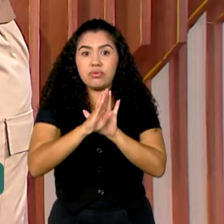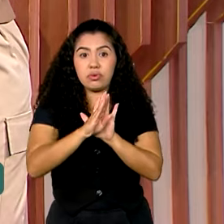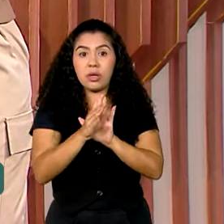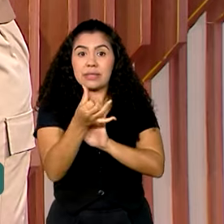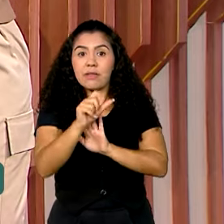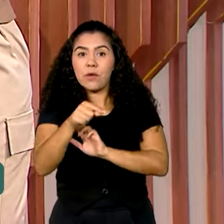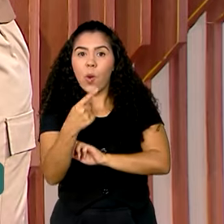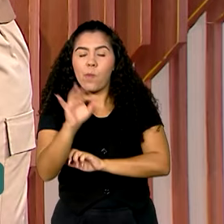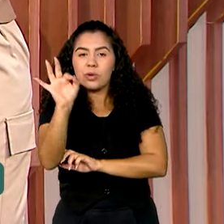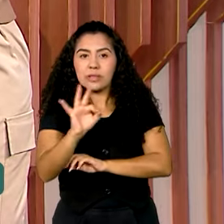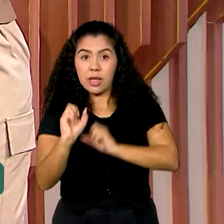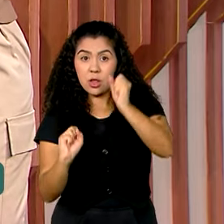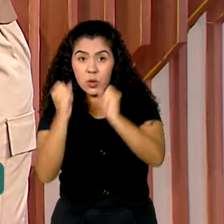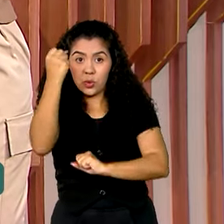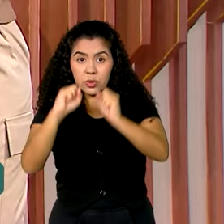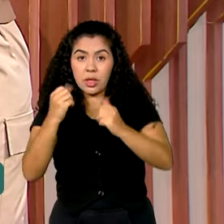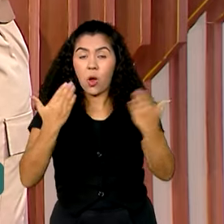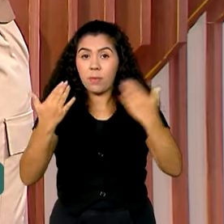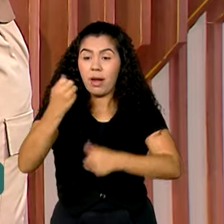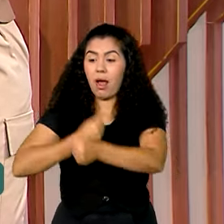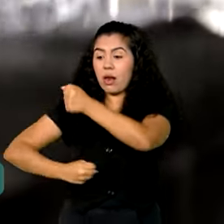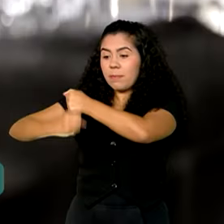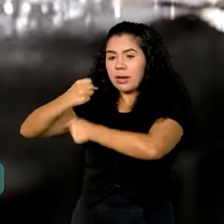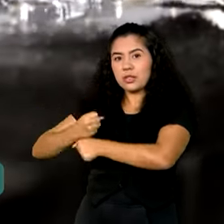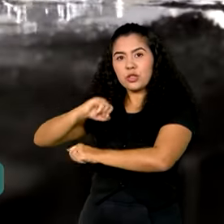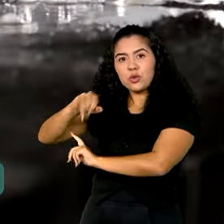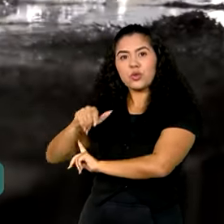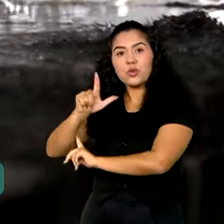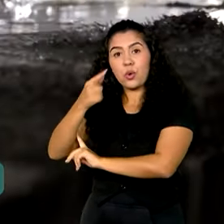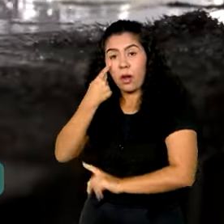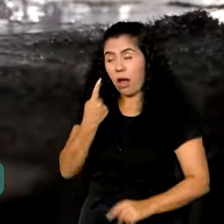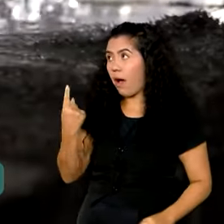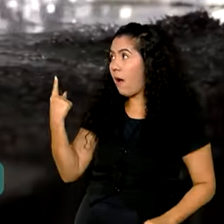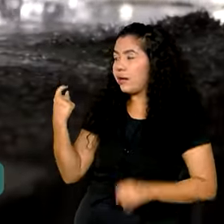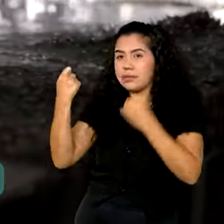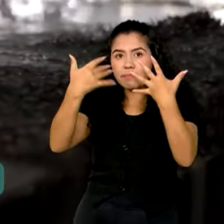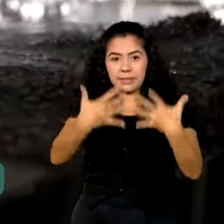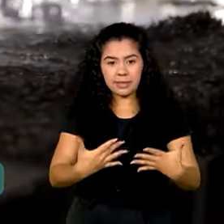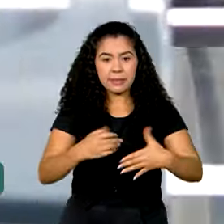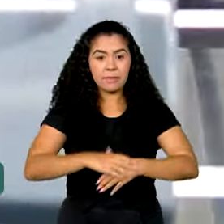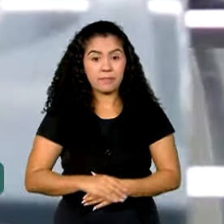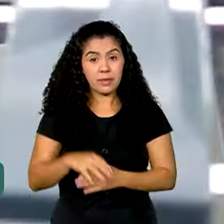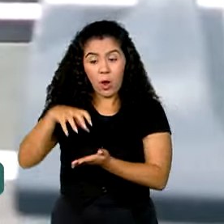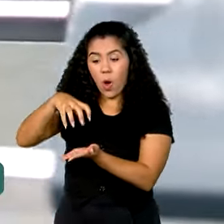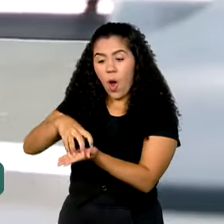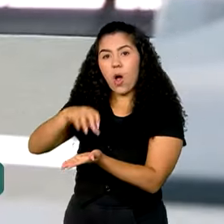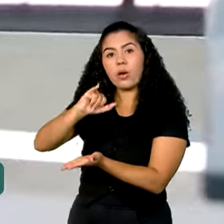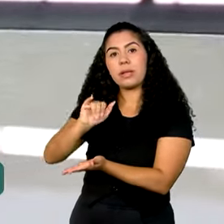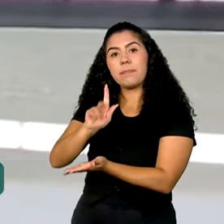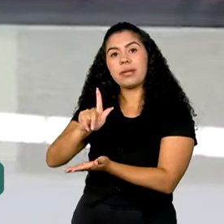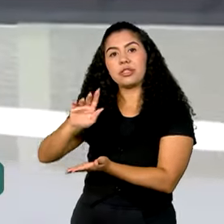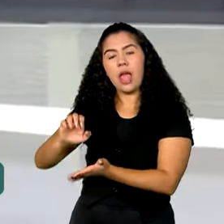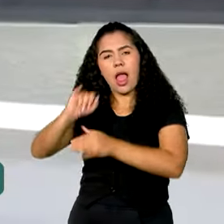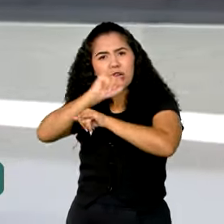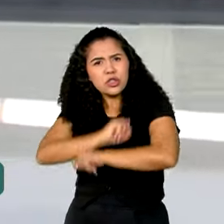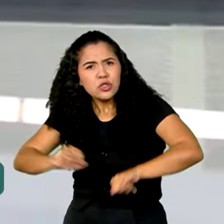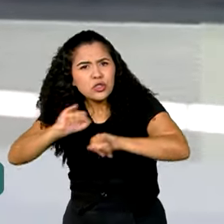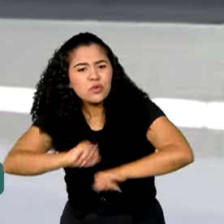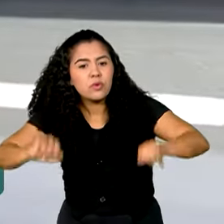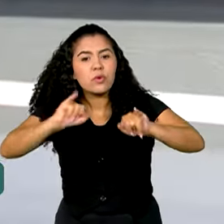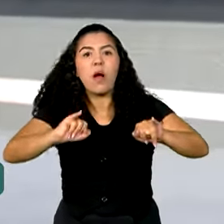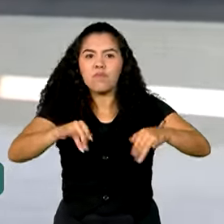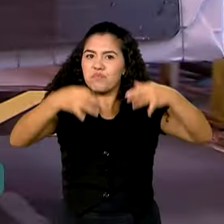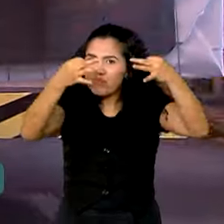na comparação com julho do ano passado. Os dados divulgados pelo IBGE confirmam o fortalecimento